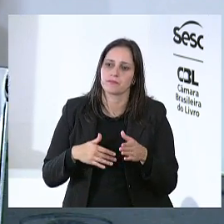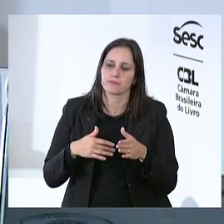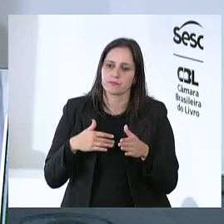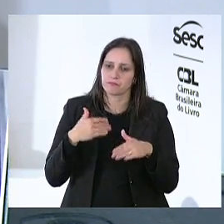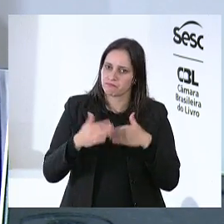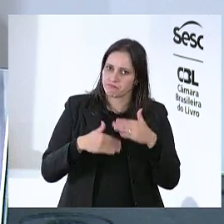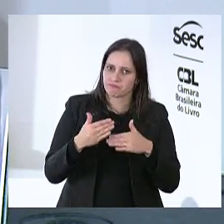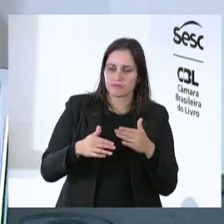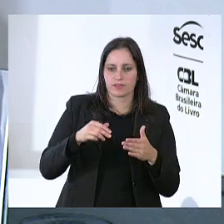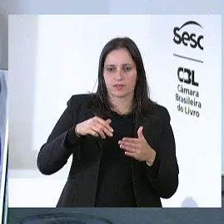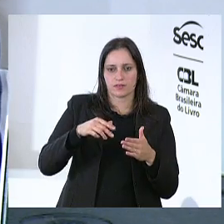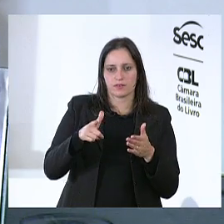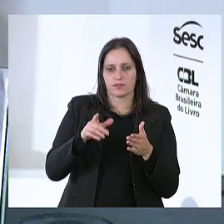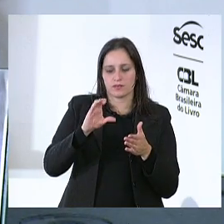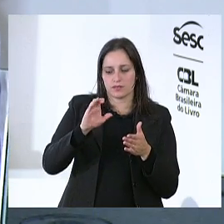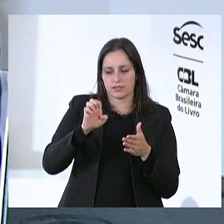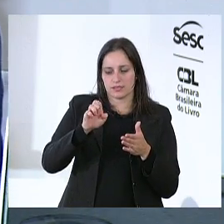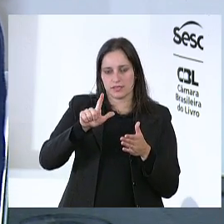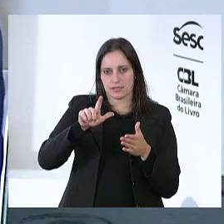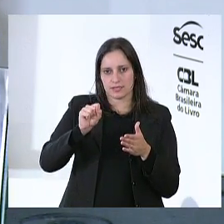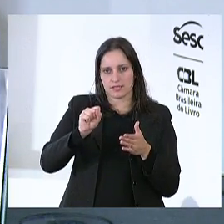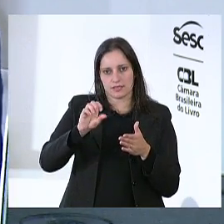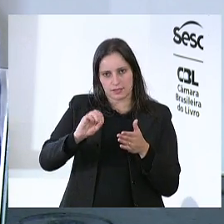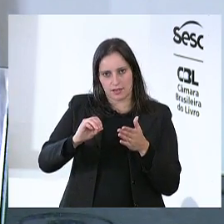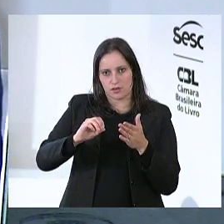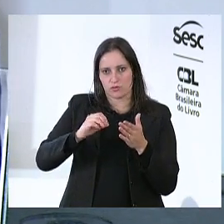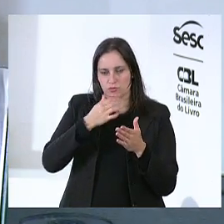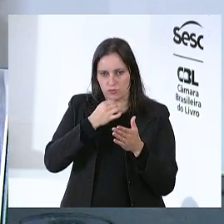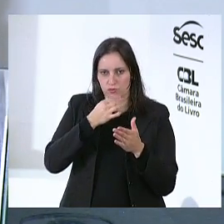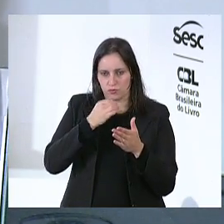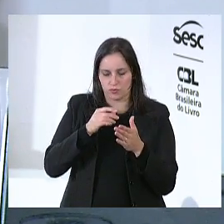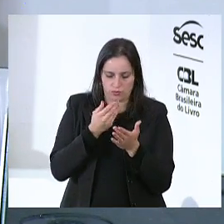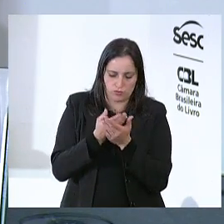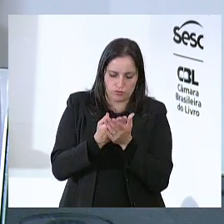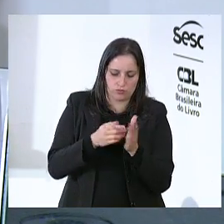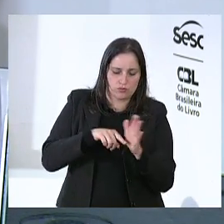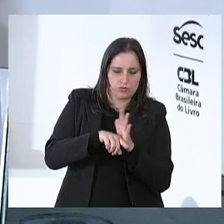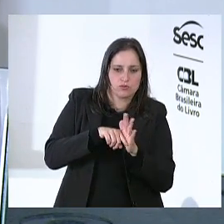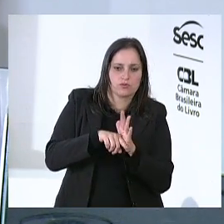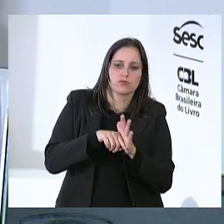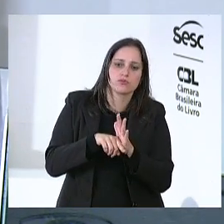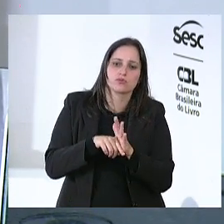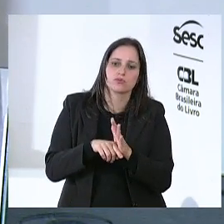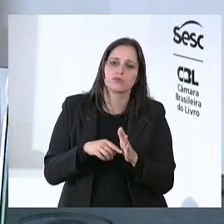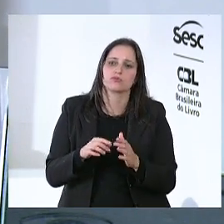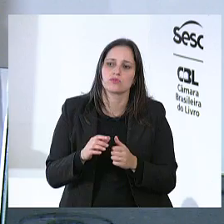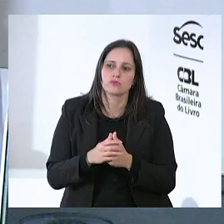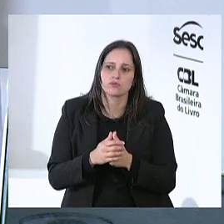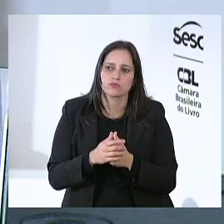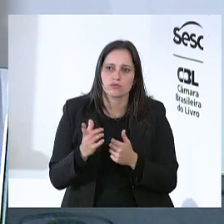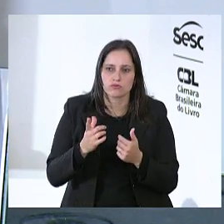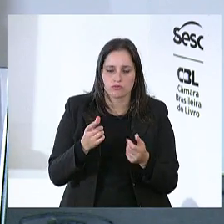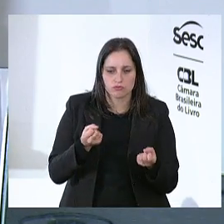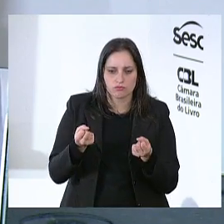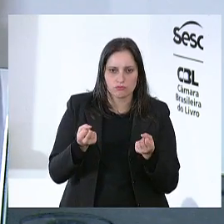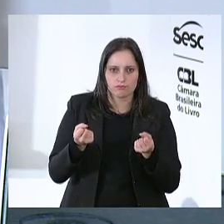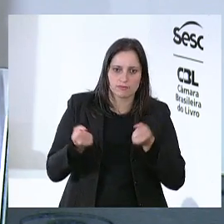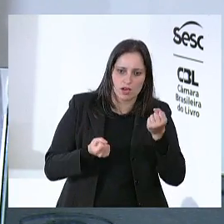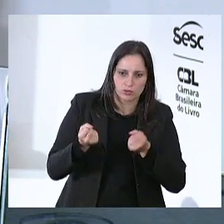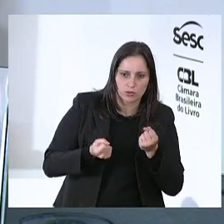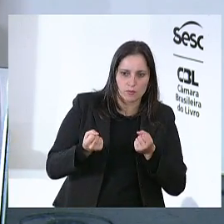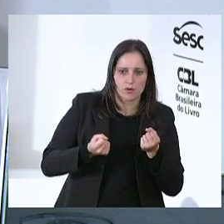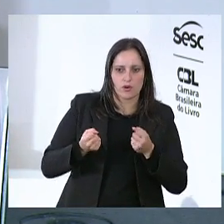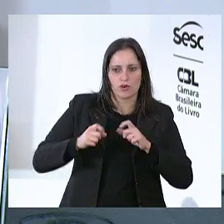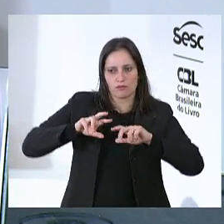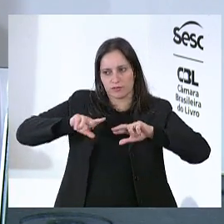né? Quer dizer, mostrando como o Nordeste produz ali a cana e o álcool para os automóveis do Sul num sistema